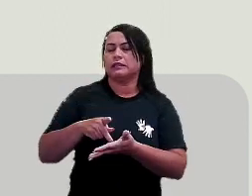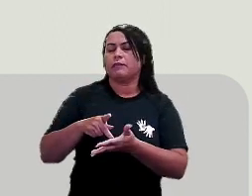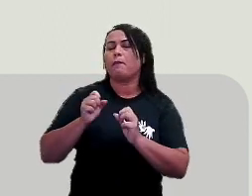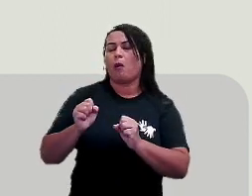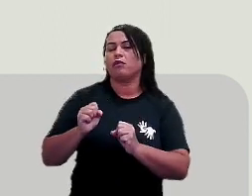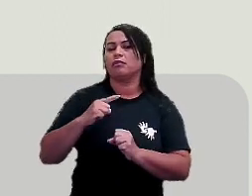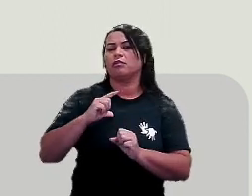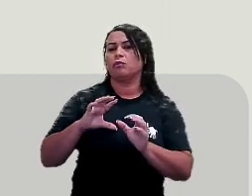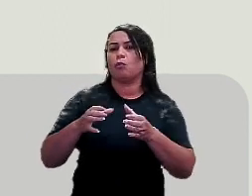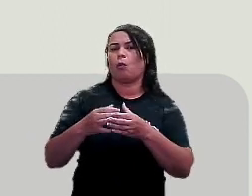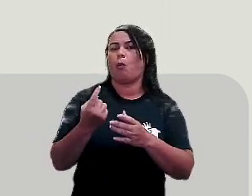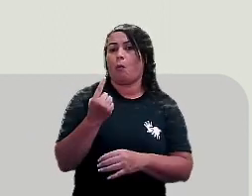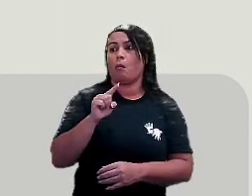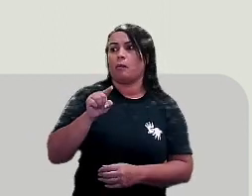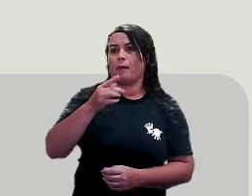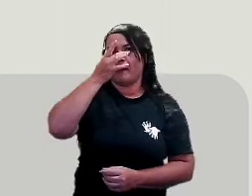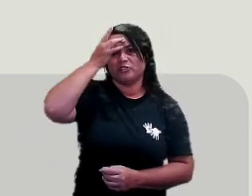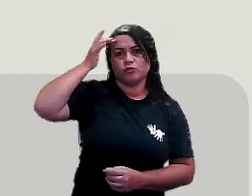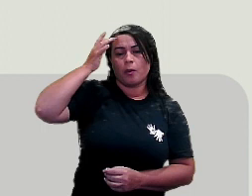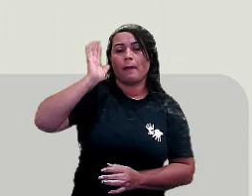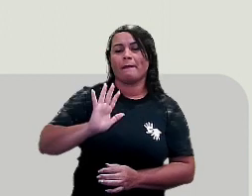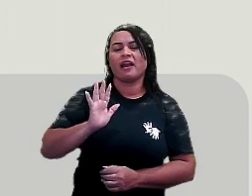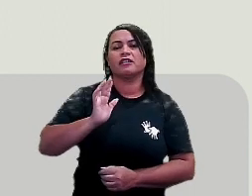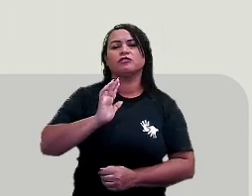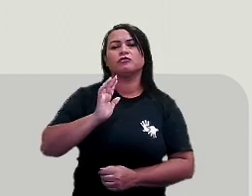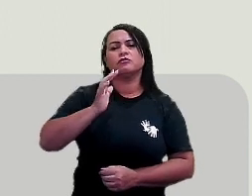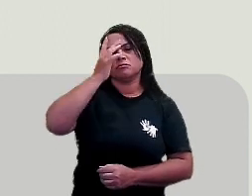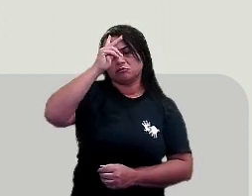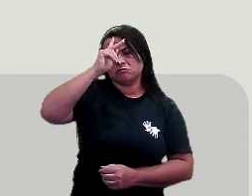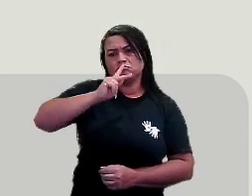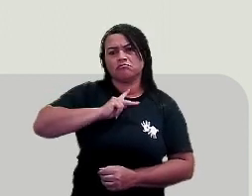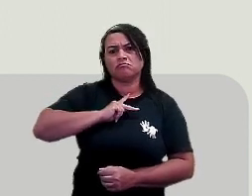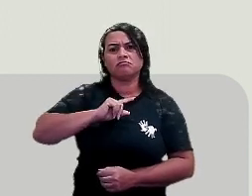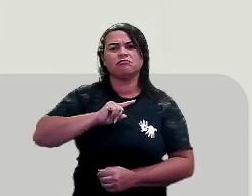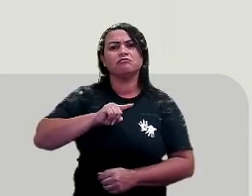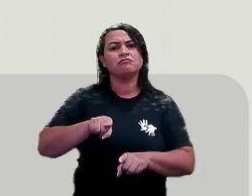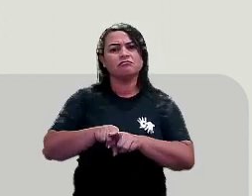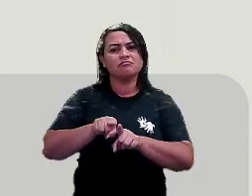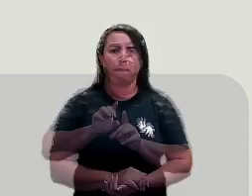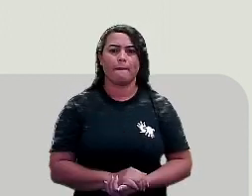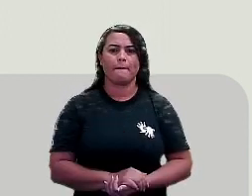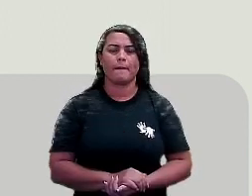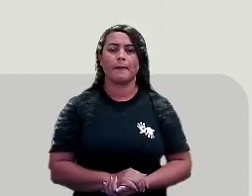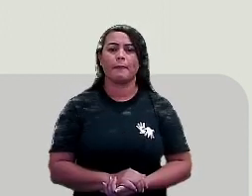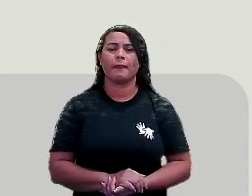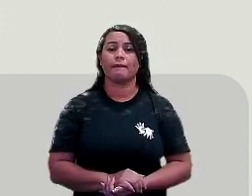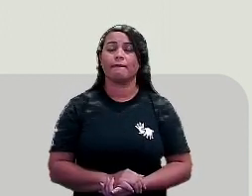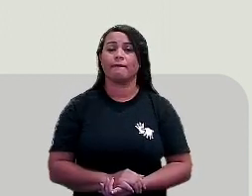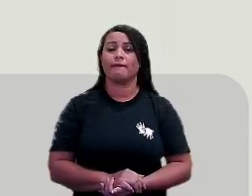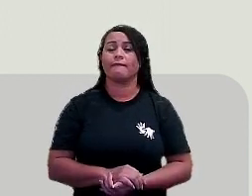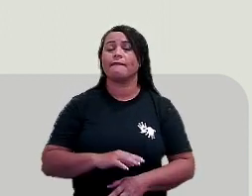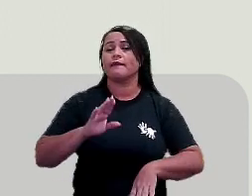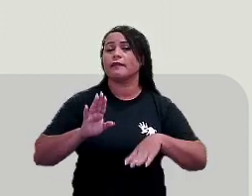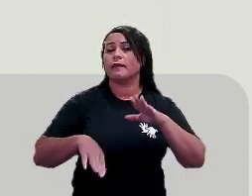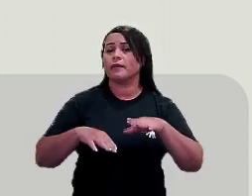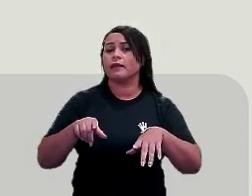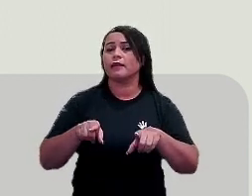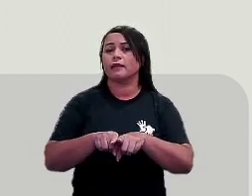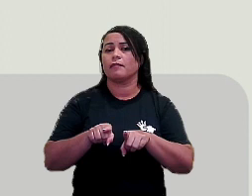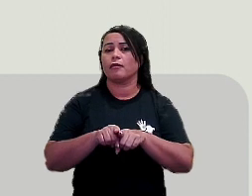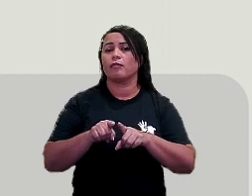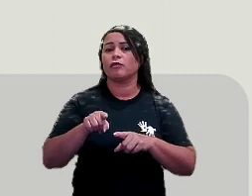1000 pessoas. A partir daquelas 1000 pessoas, vocês vão formar sua comunidade de amigos. E os motivos dependentes é quando